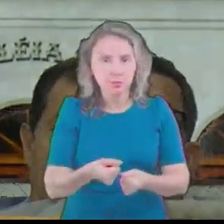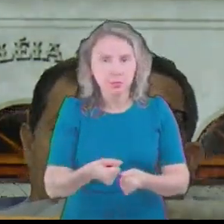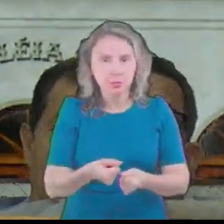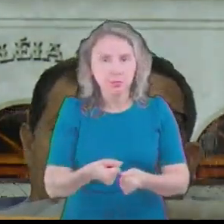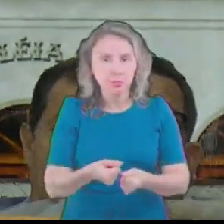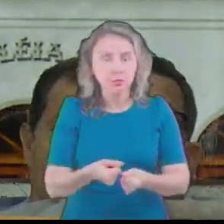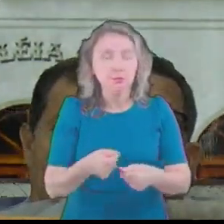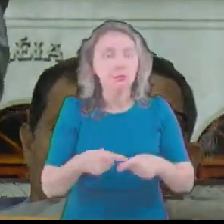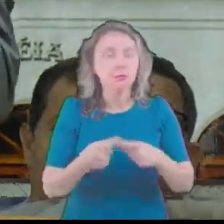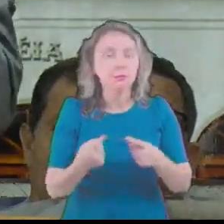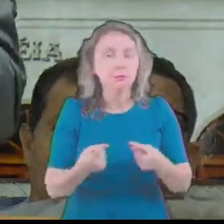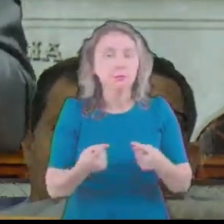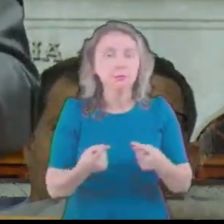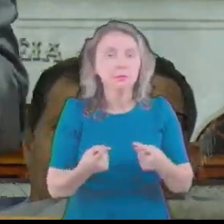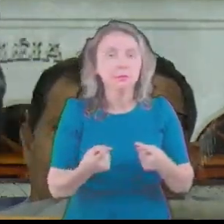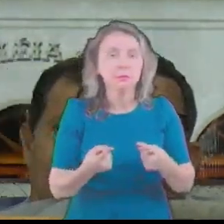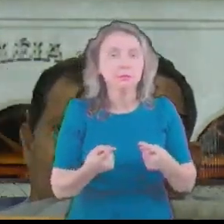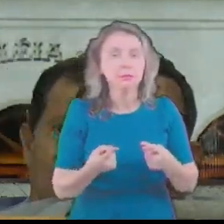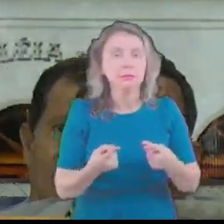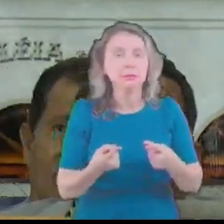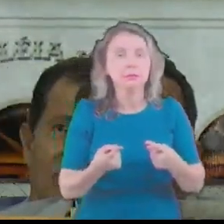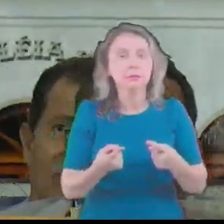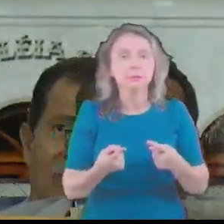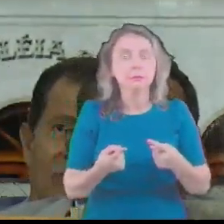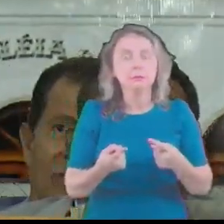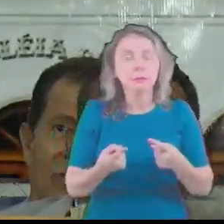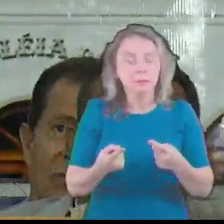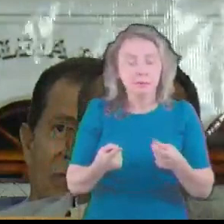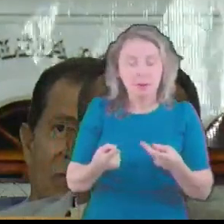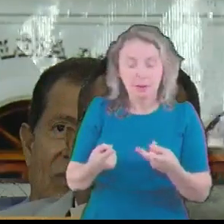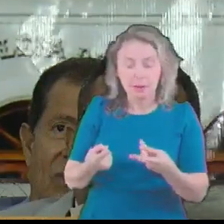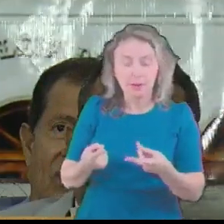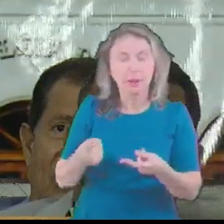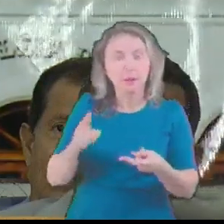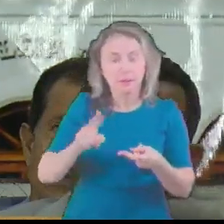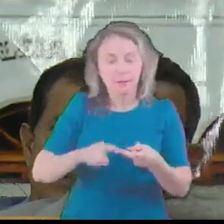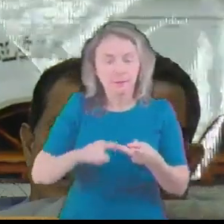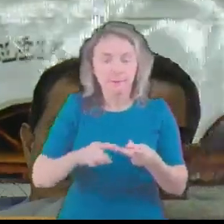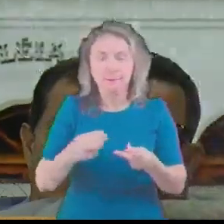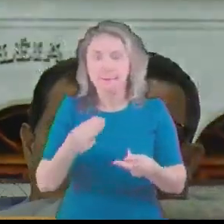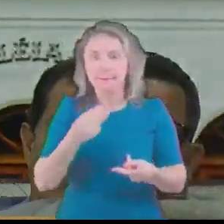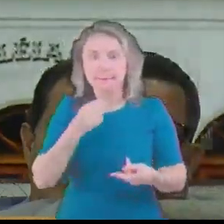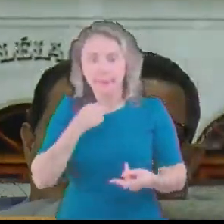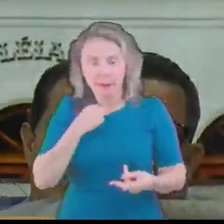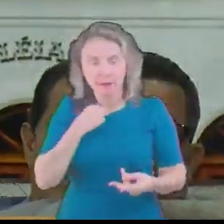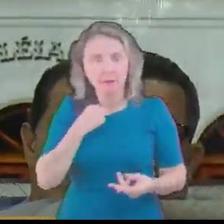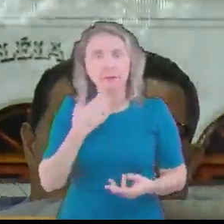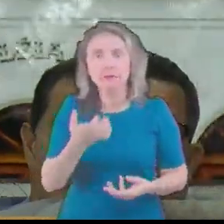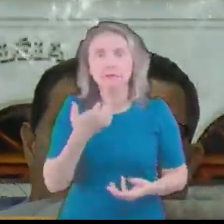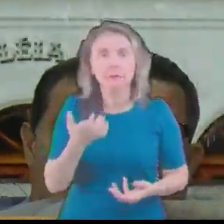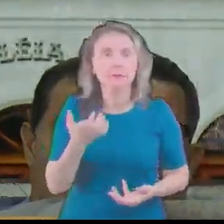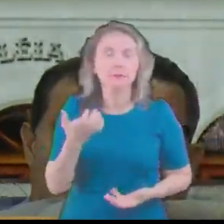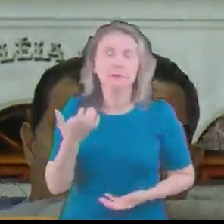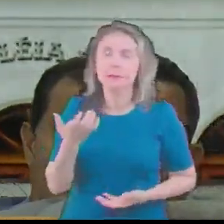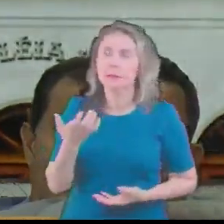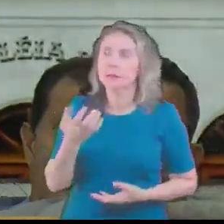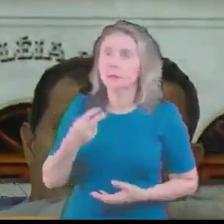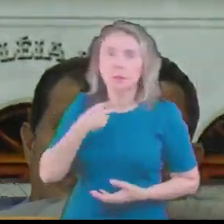quer servi-lo com excelência. Ela está preocupada exacerbadamente para oferecer o melhor para